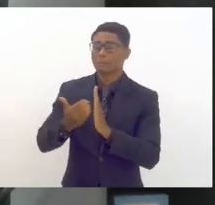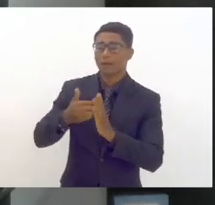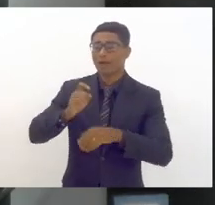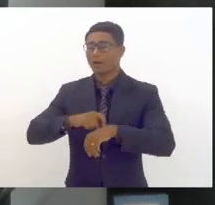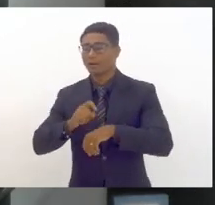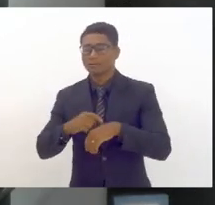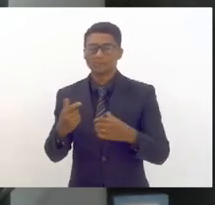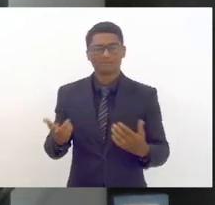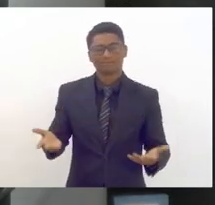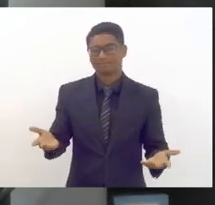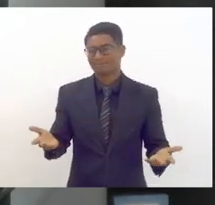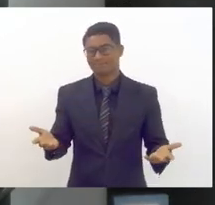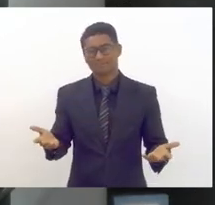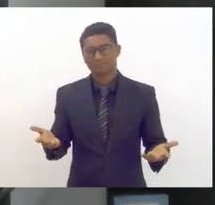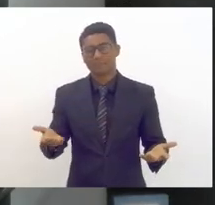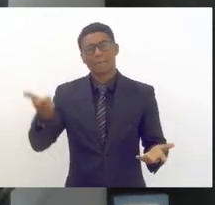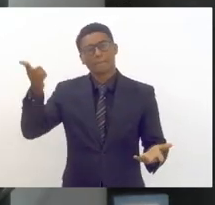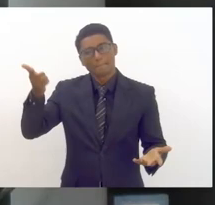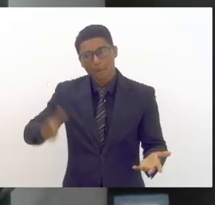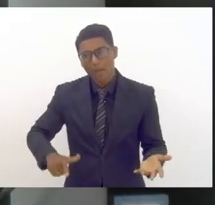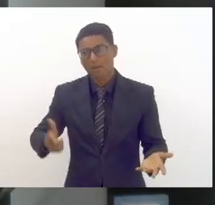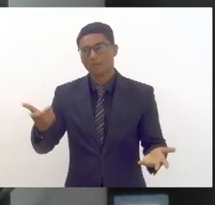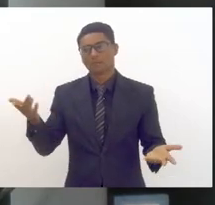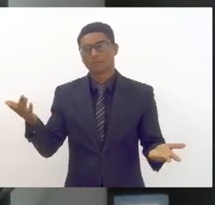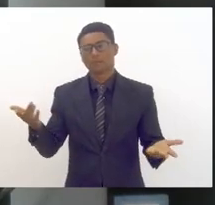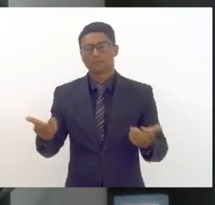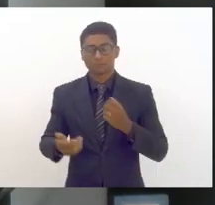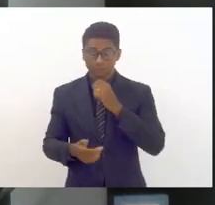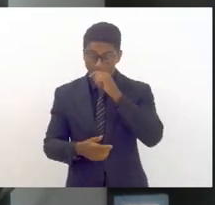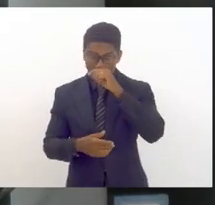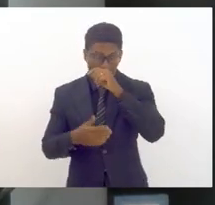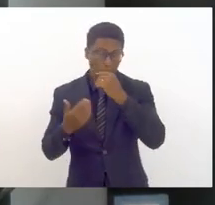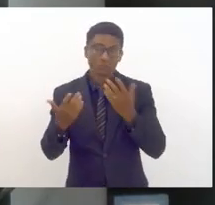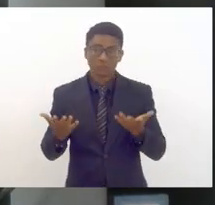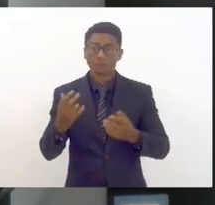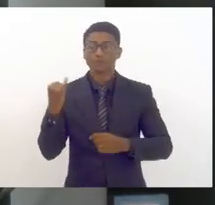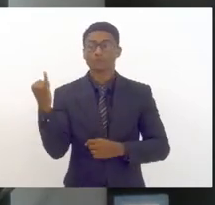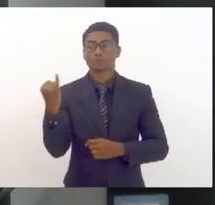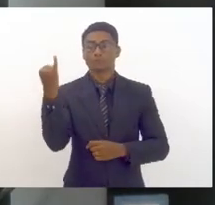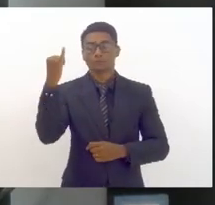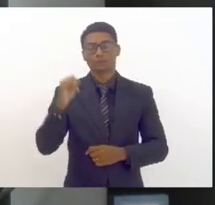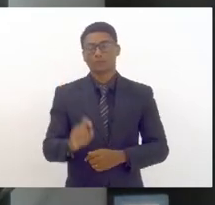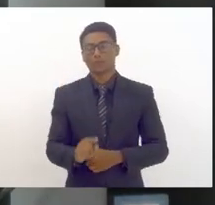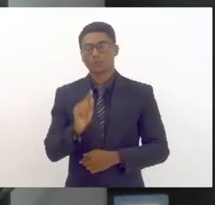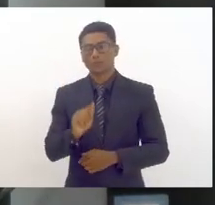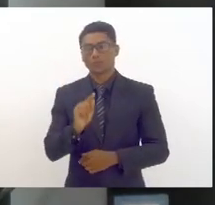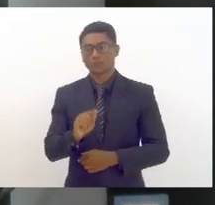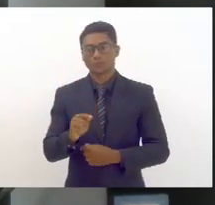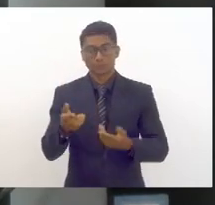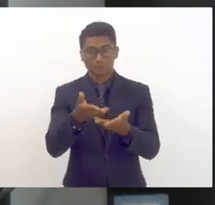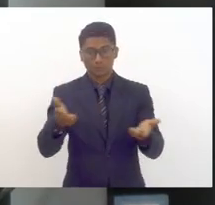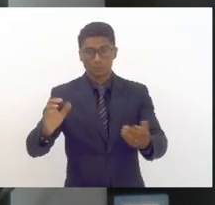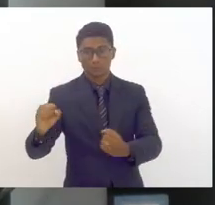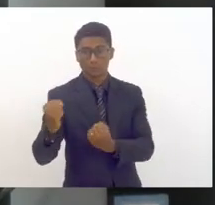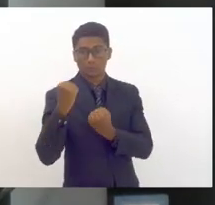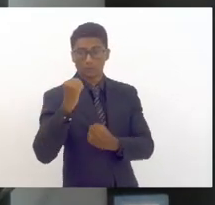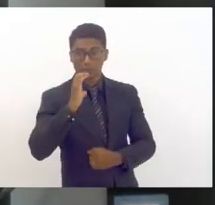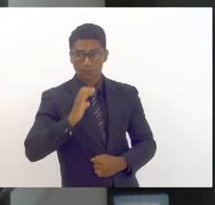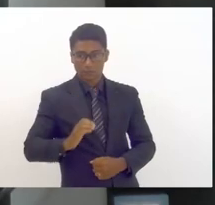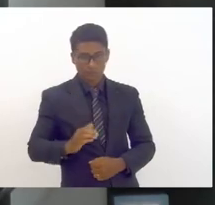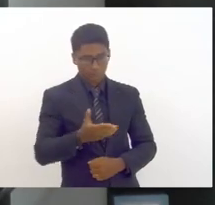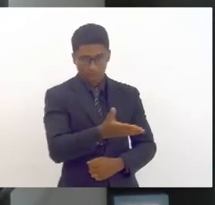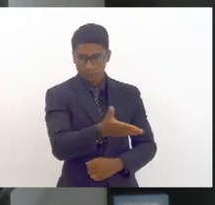prazo, né, mais uma vez. Então, seria importante para as defesas civis, né,